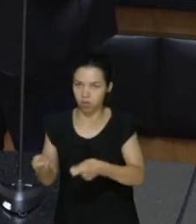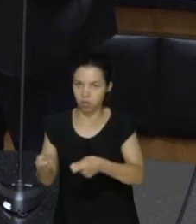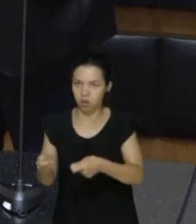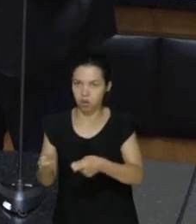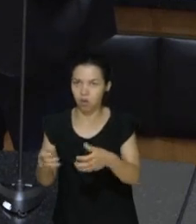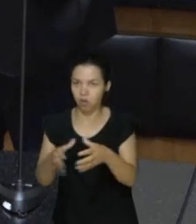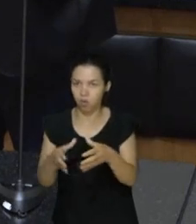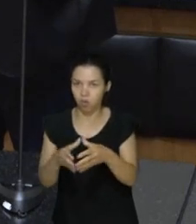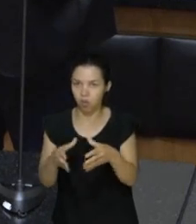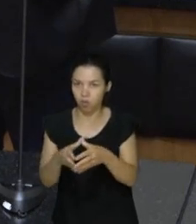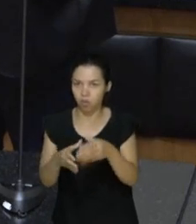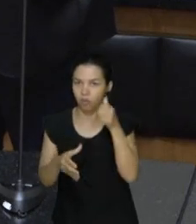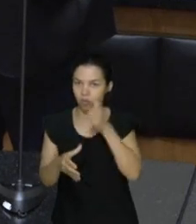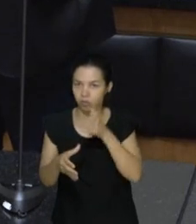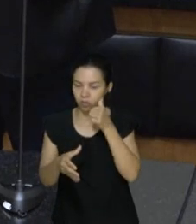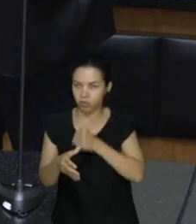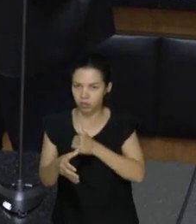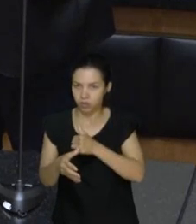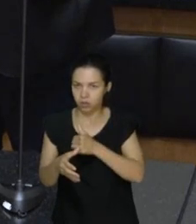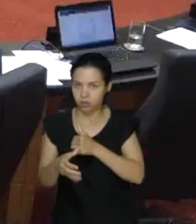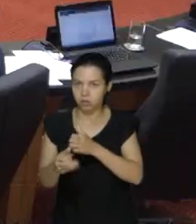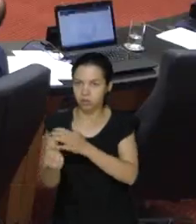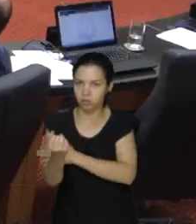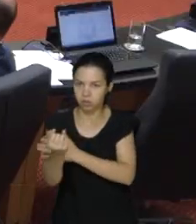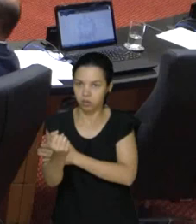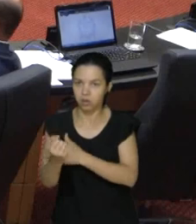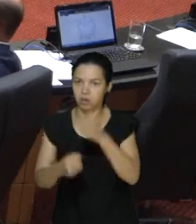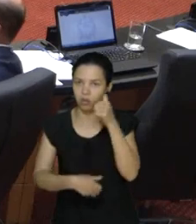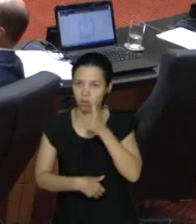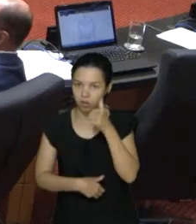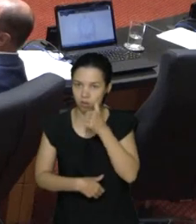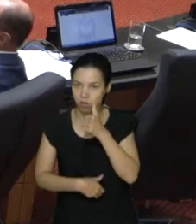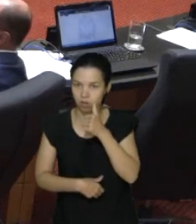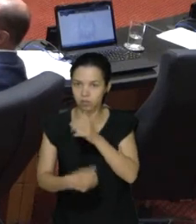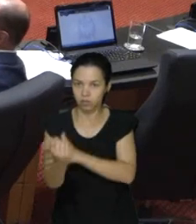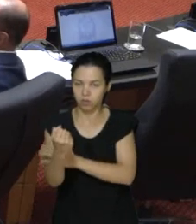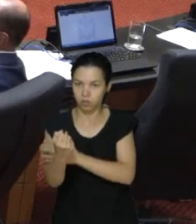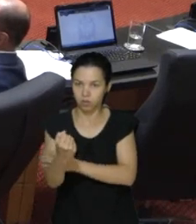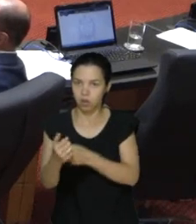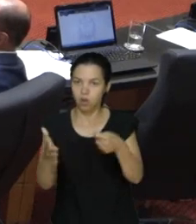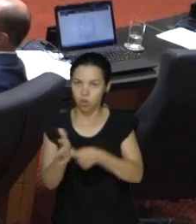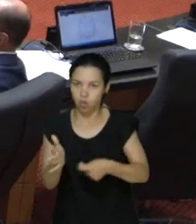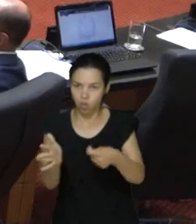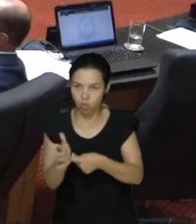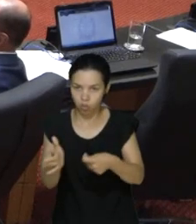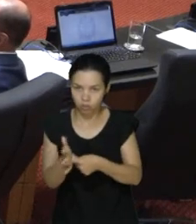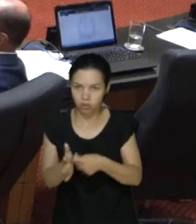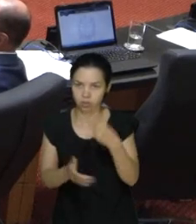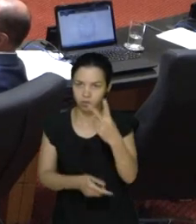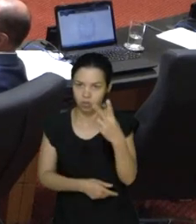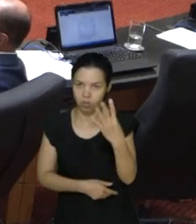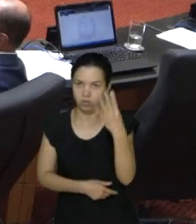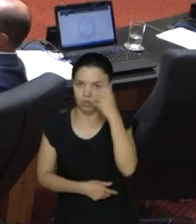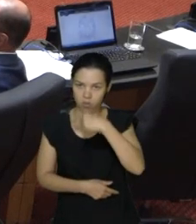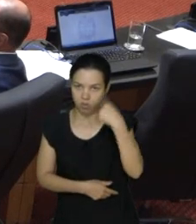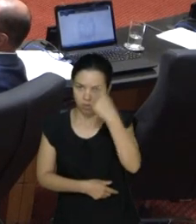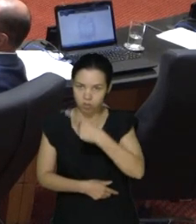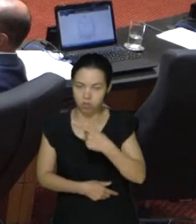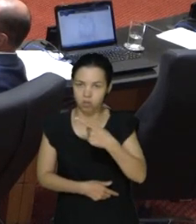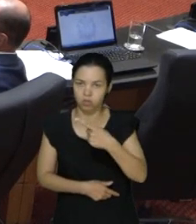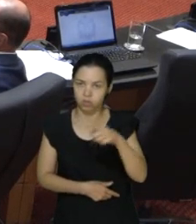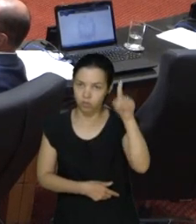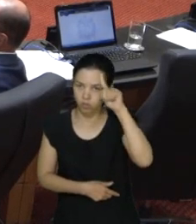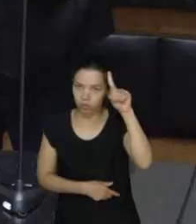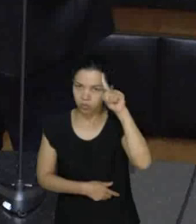eu quero dizer que a bancada feminina luta 24 horas, todos os dias, para que os